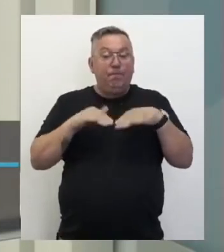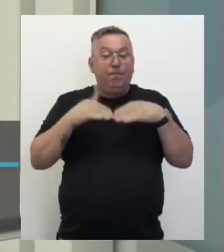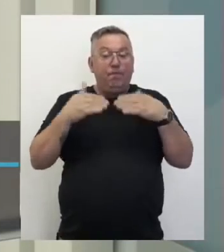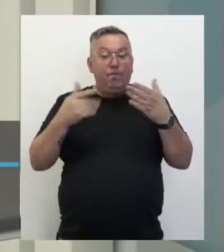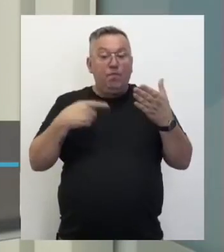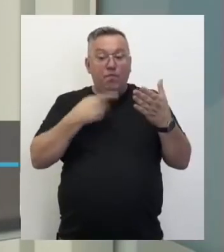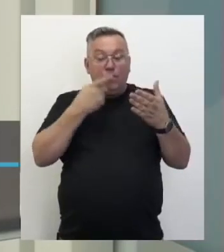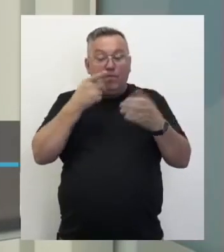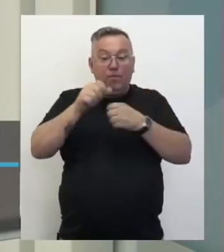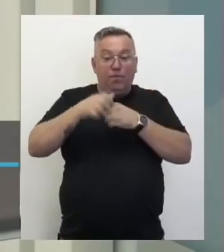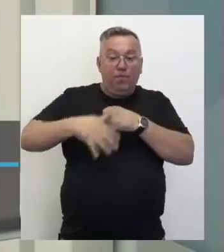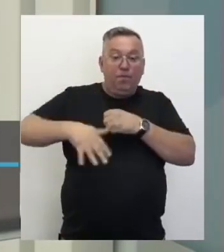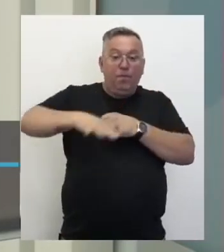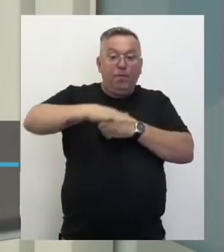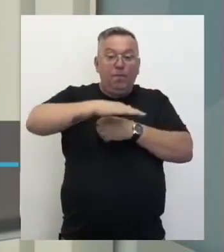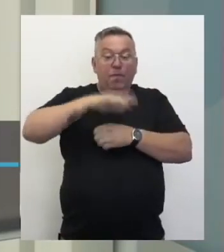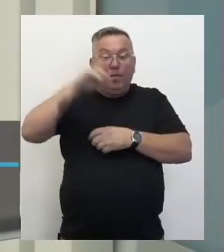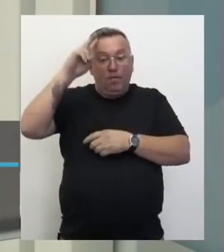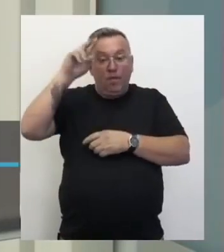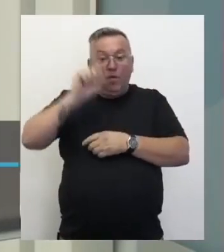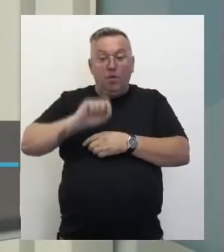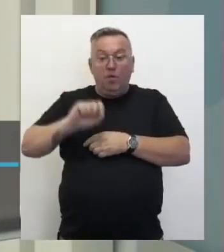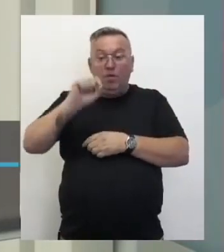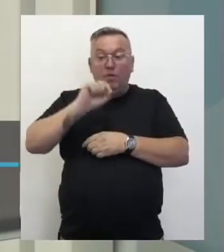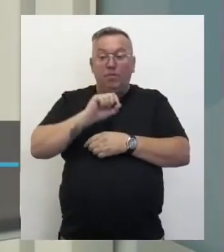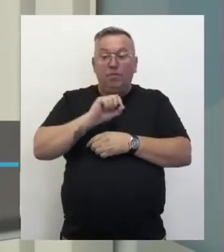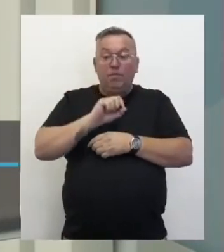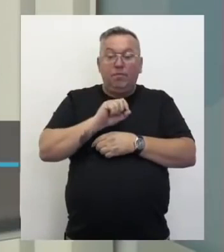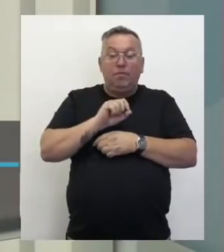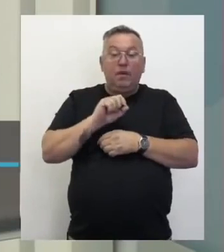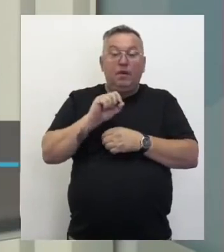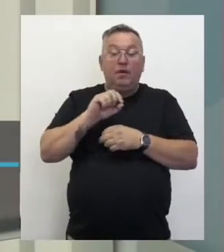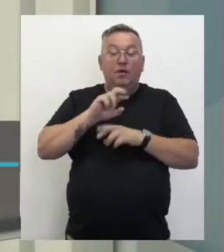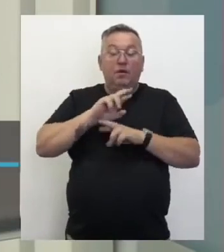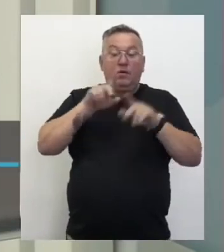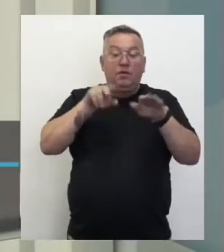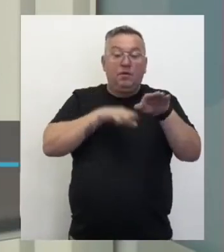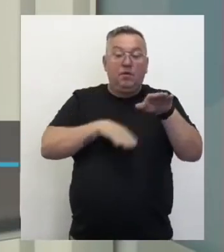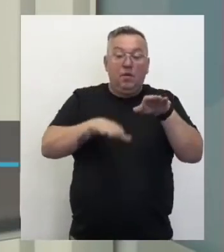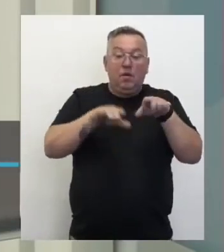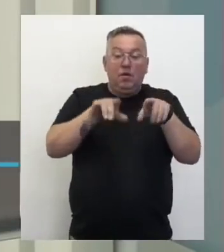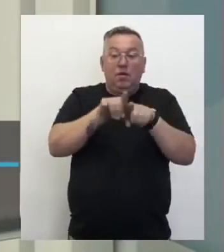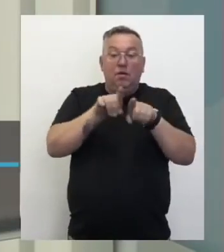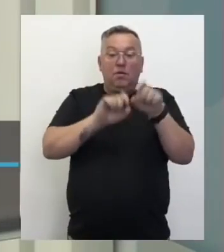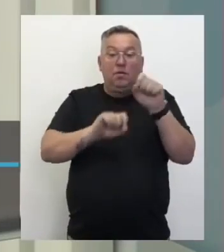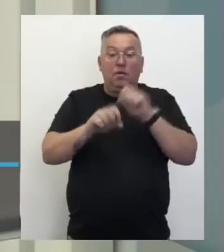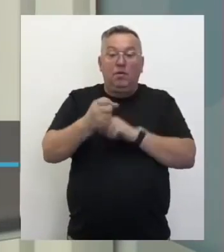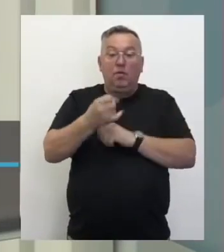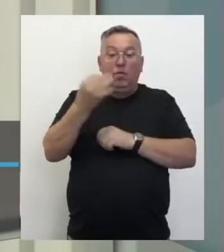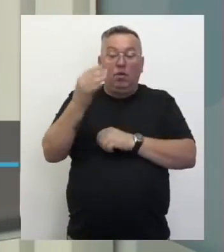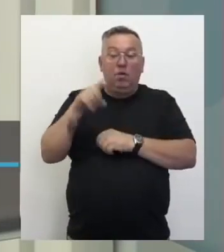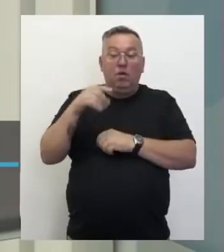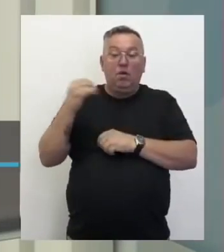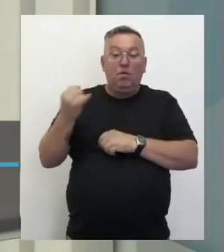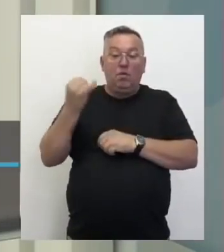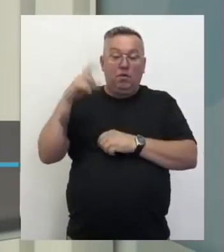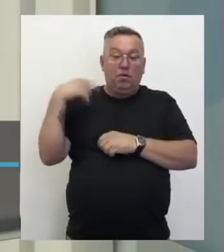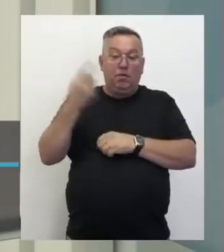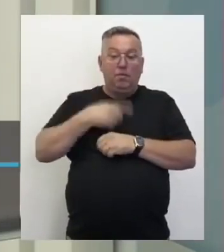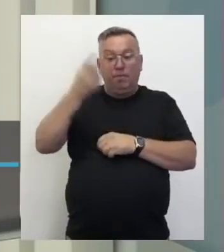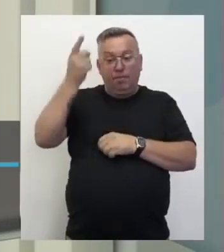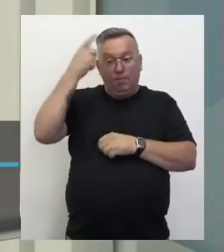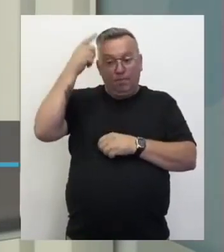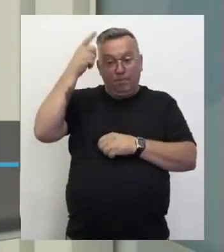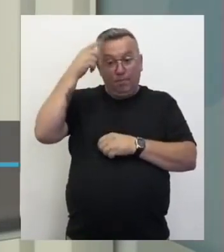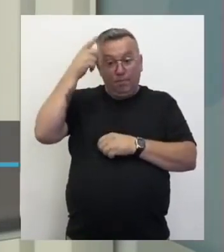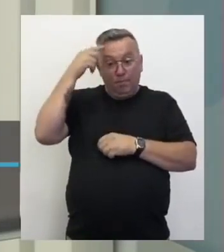de urbanização, a gente vai lembrar de desigualdade, vai lembrar também o quanto é importante a gente pensar na